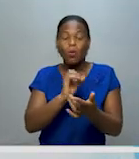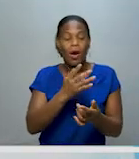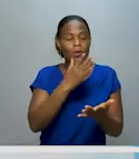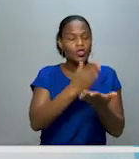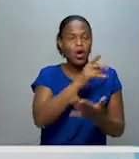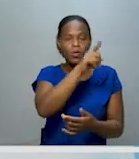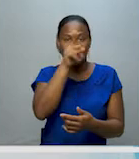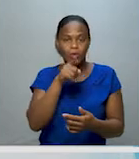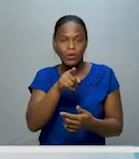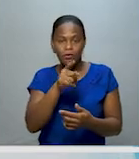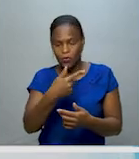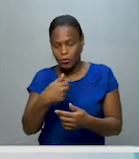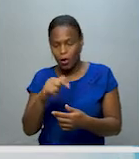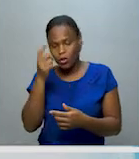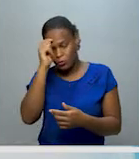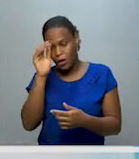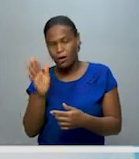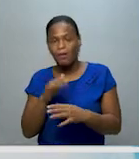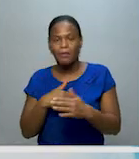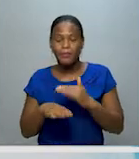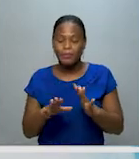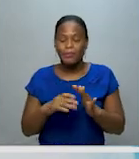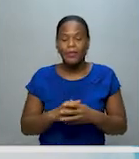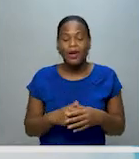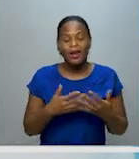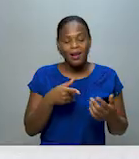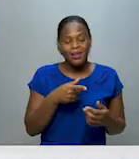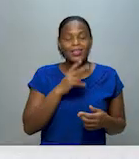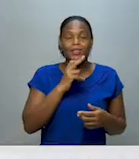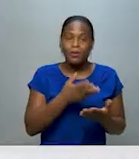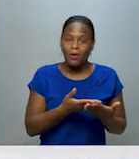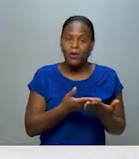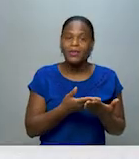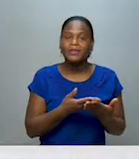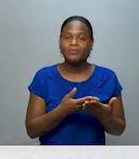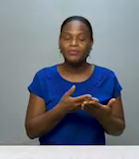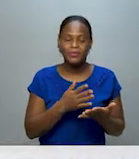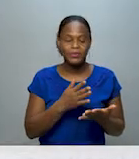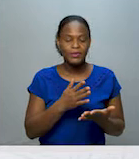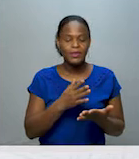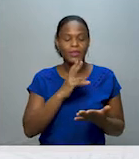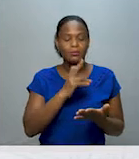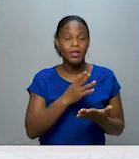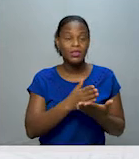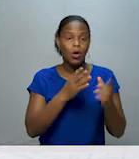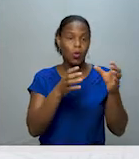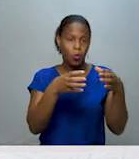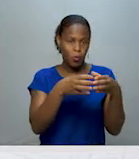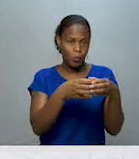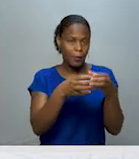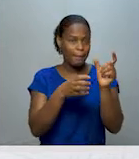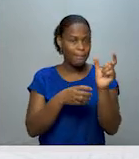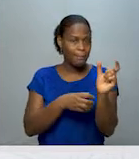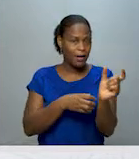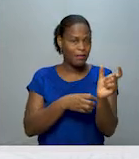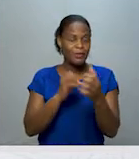da interrogativa é que nós levamos em consideração. Temos aqui então a resposta versa apenas num grupo de